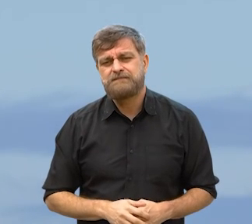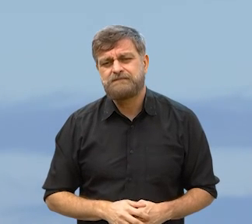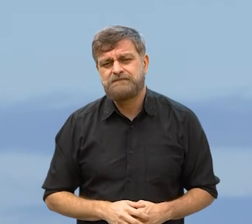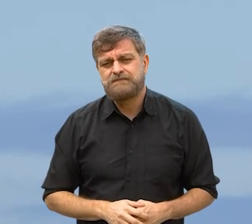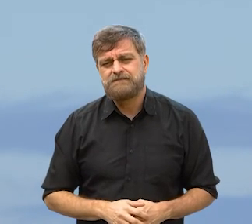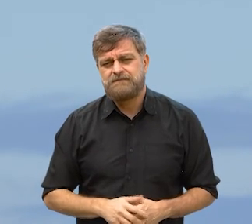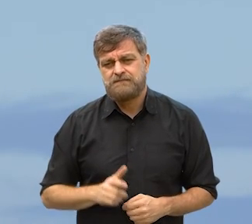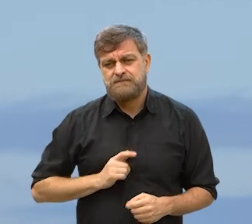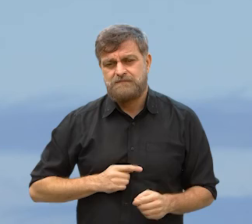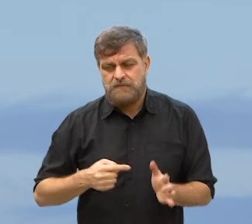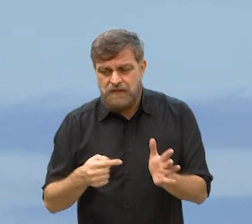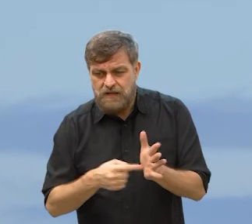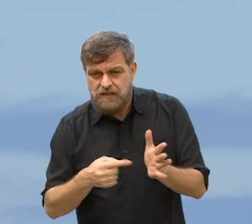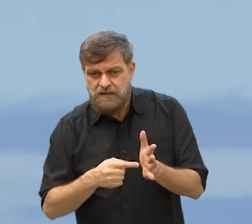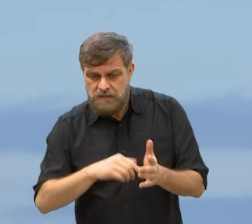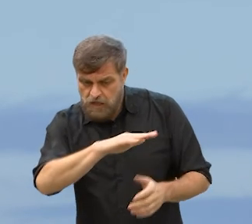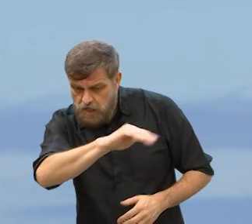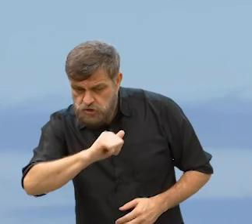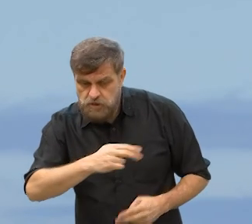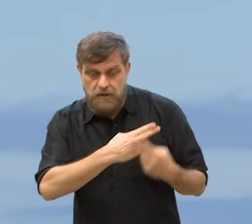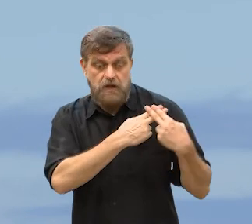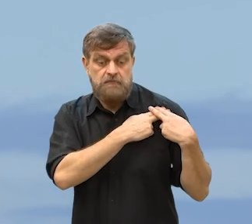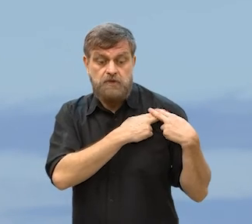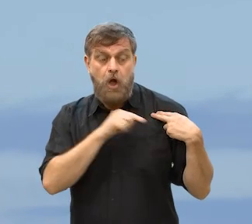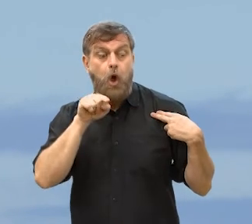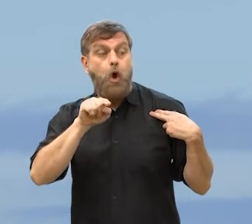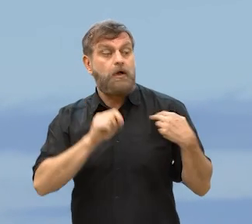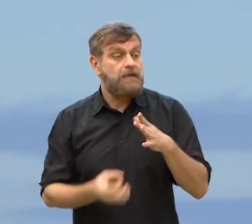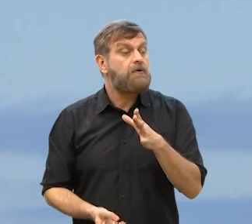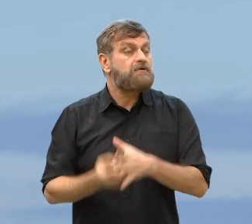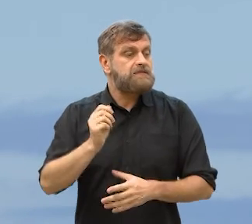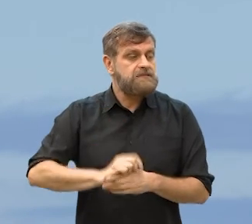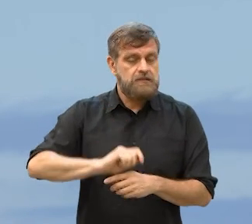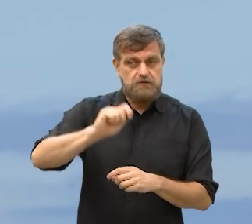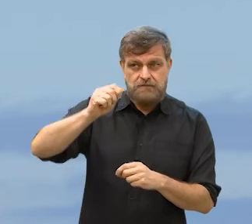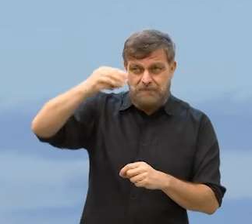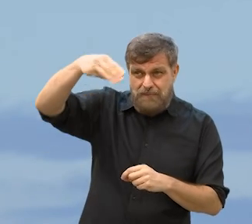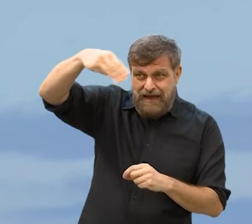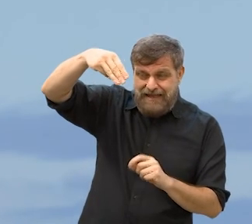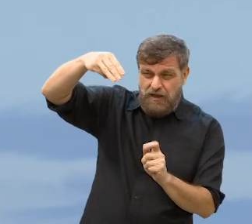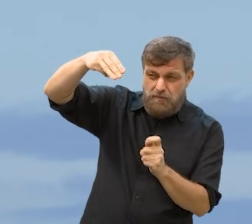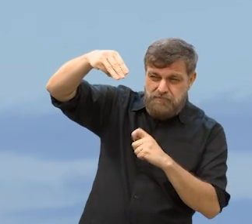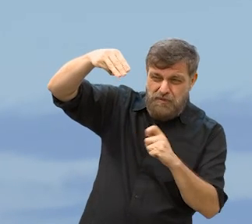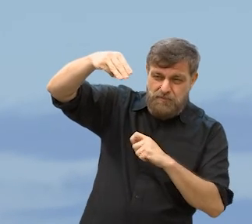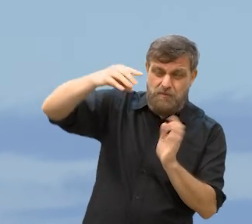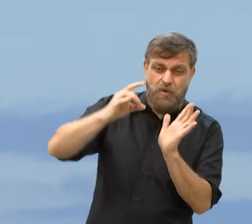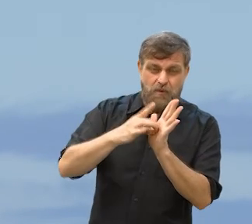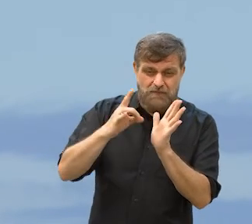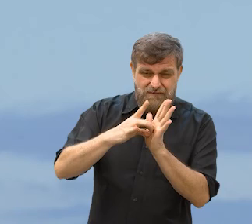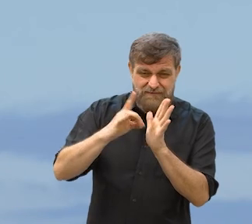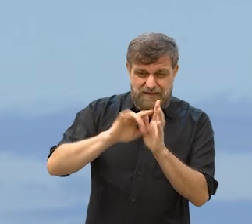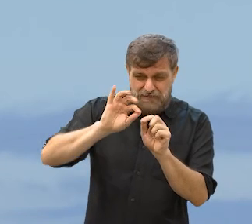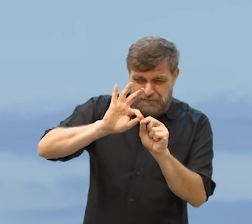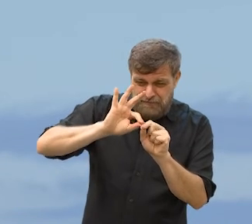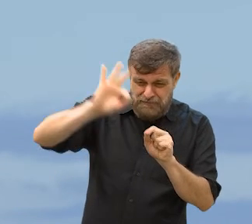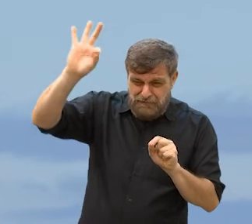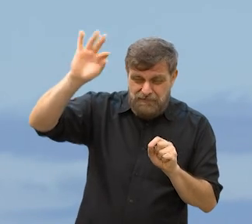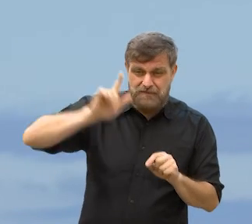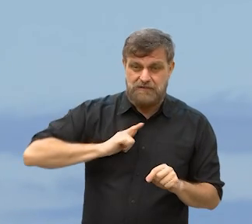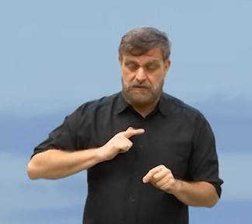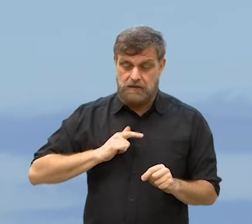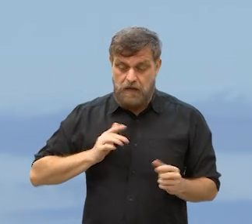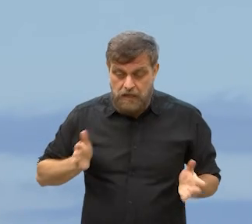de ser avisado, as autoridades precisam ser notificadas. Então o projeto ele vem nesse sentido, de